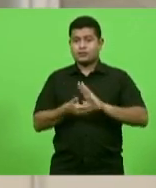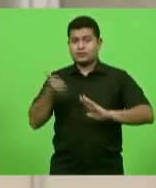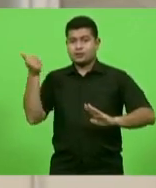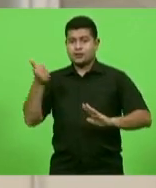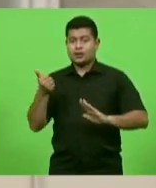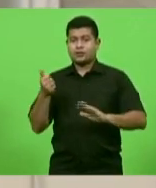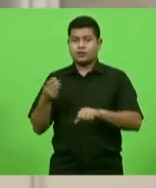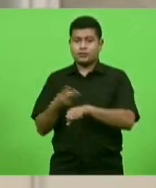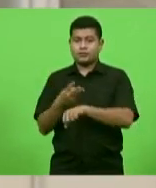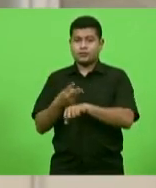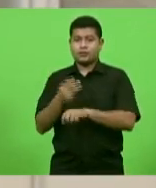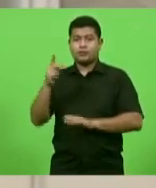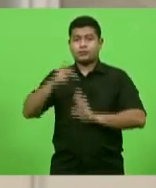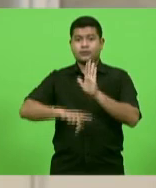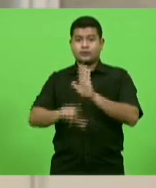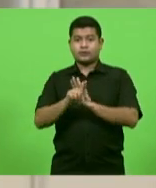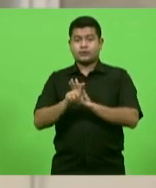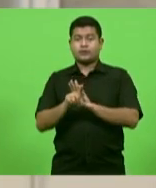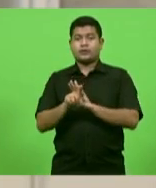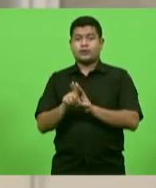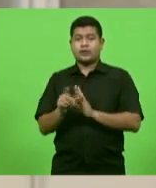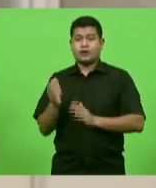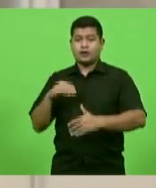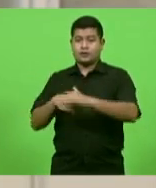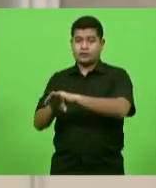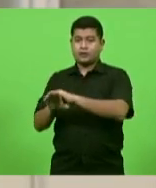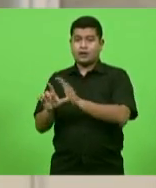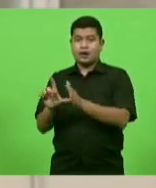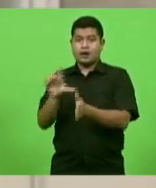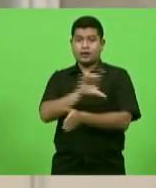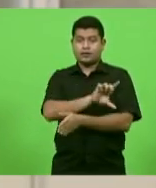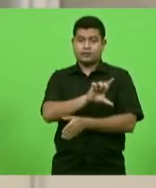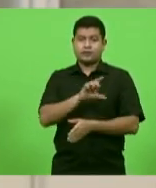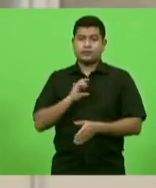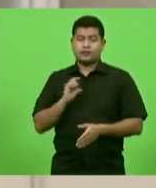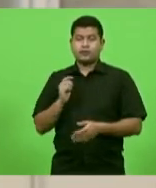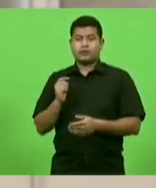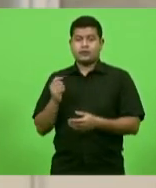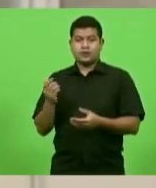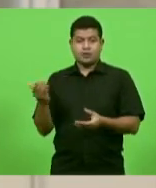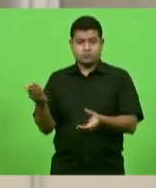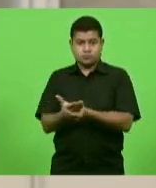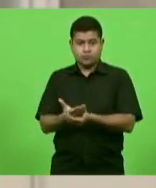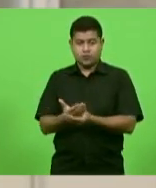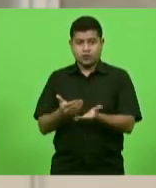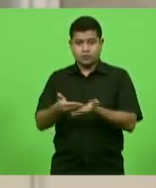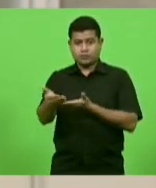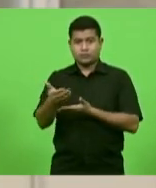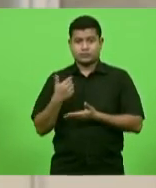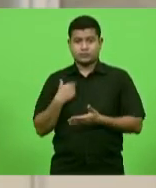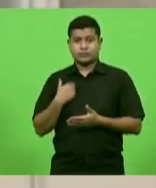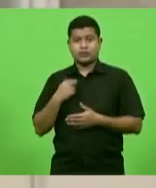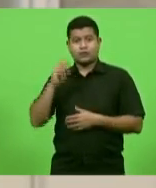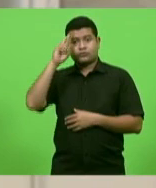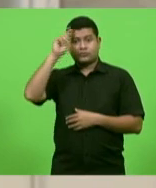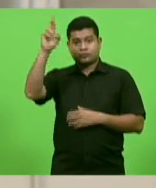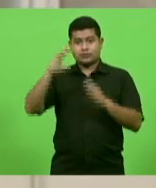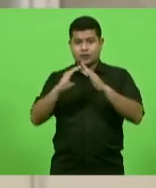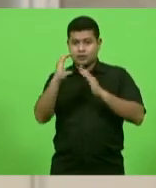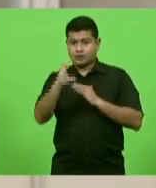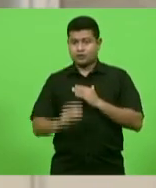foi arquivado antes de ser autuado o chefe da casa civil a Apple